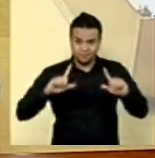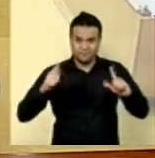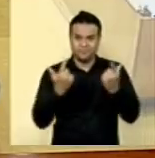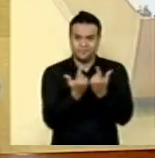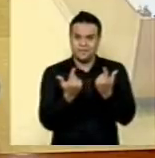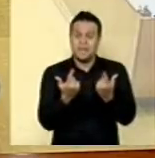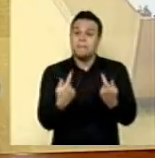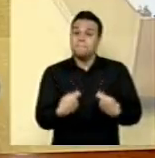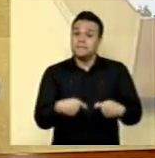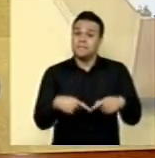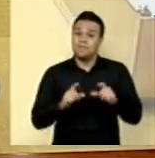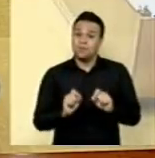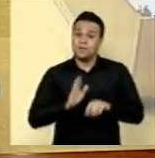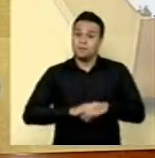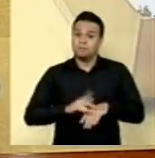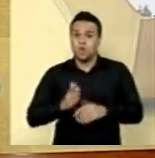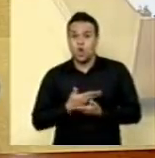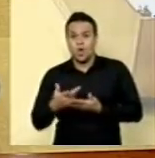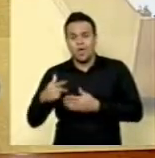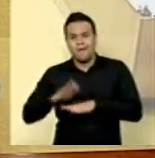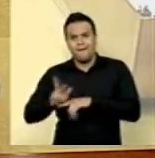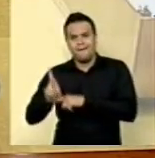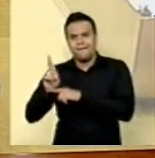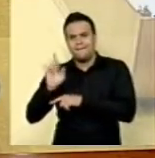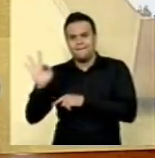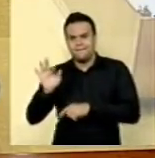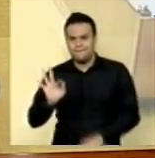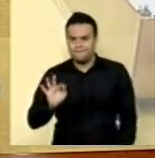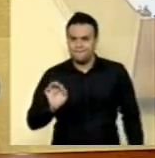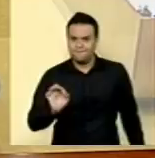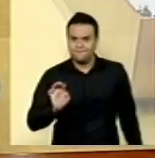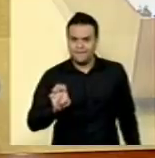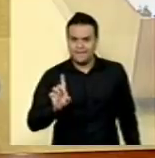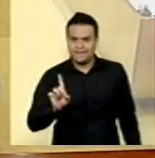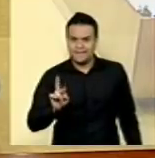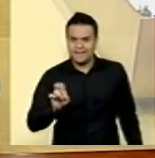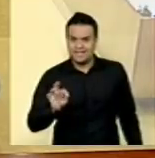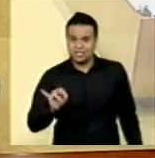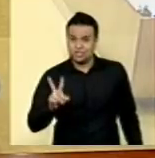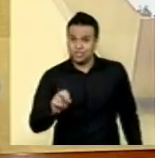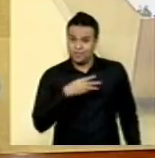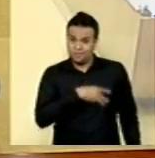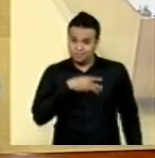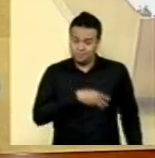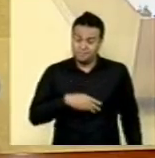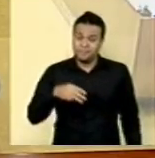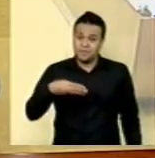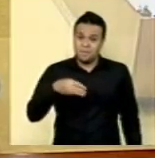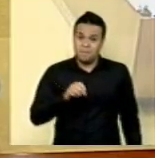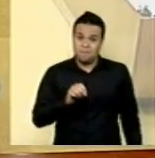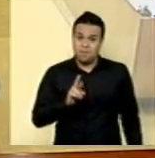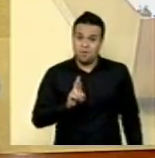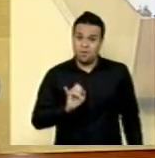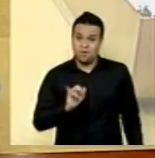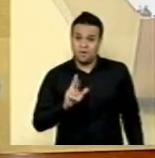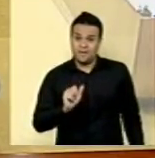decorria de um princípio federativo, voto relatoria do ministro Moreira Alves, no sentido que,